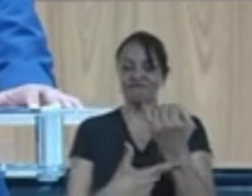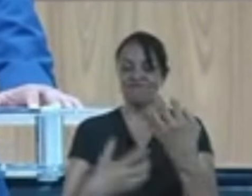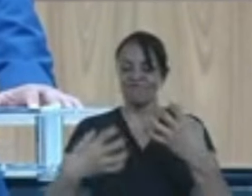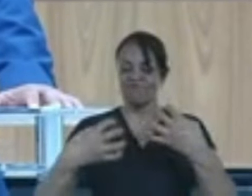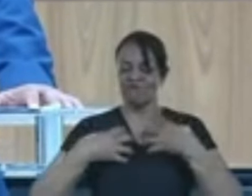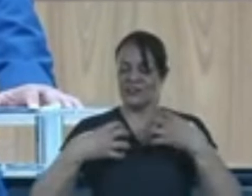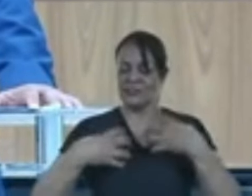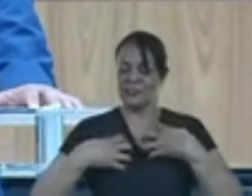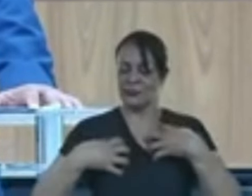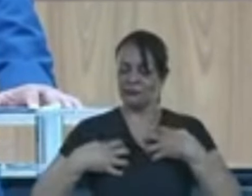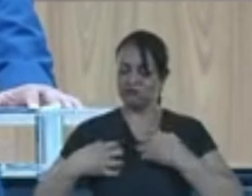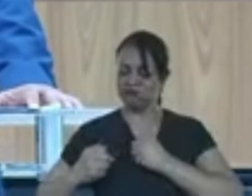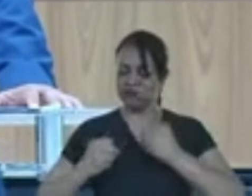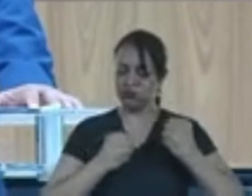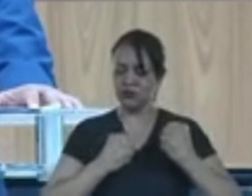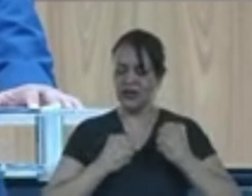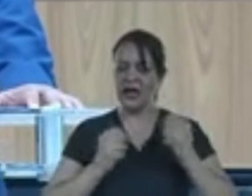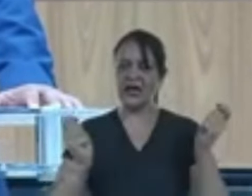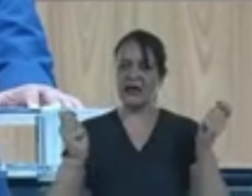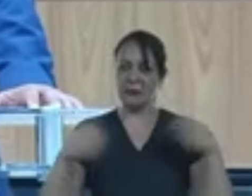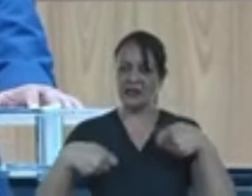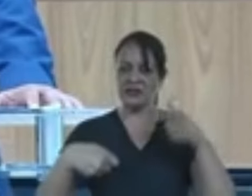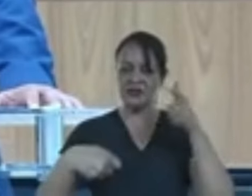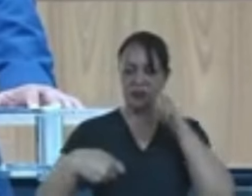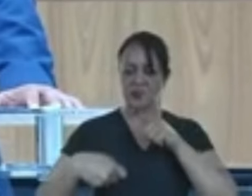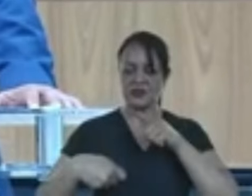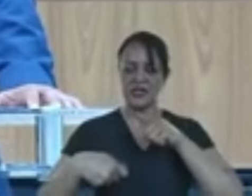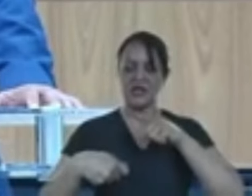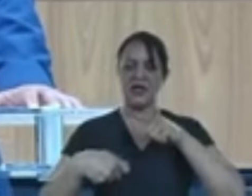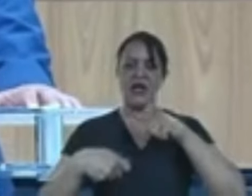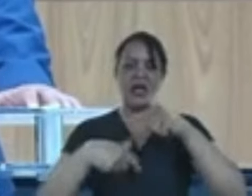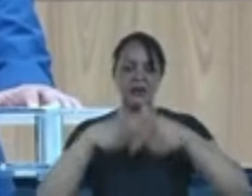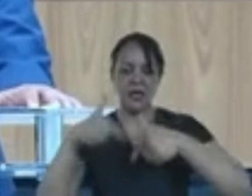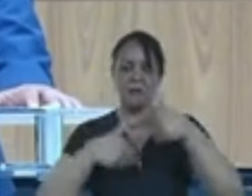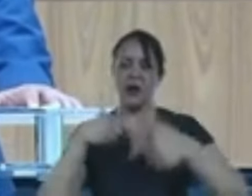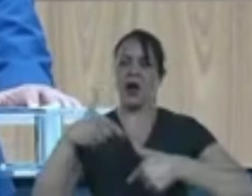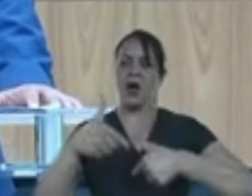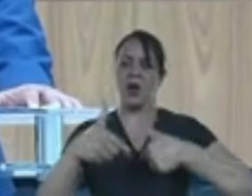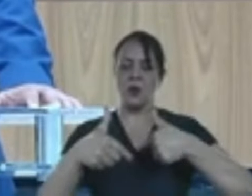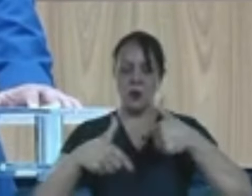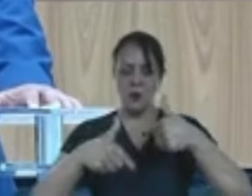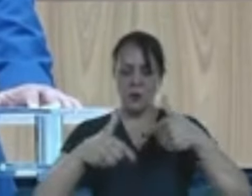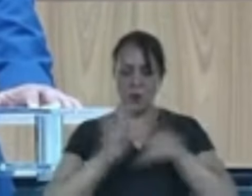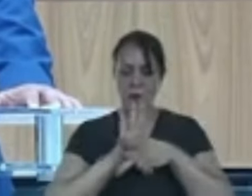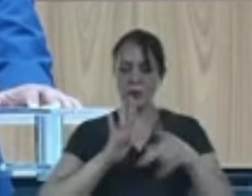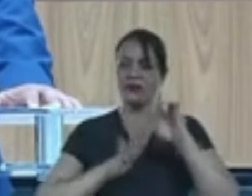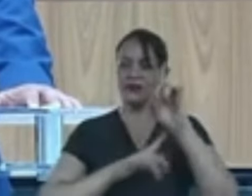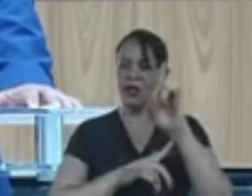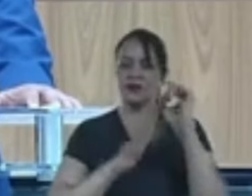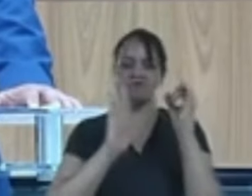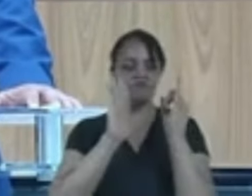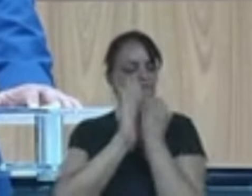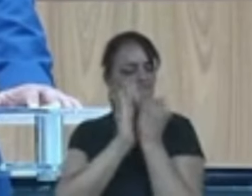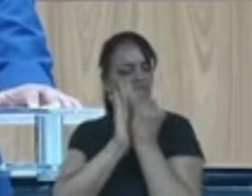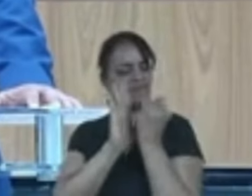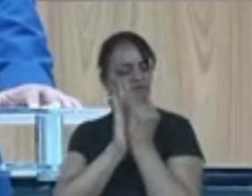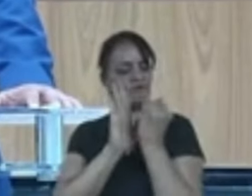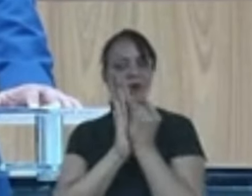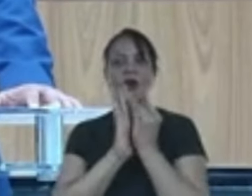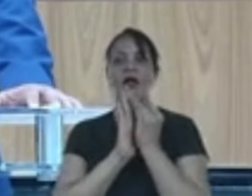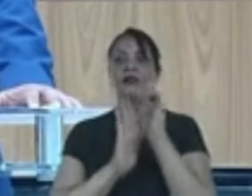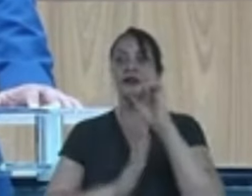capacita tanto a batalharmos na obra, ou batalharmos pela nossa família, ou intercedendo, que Jesus disse que o jejum